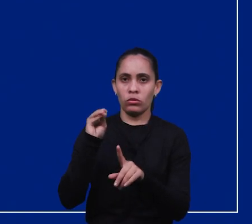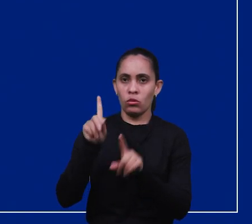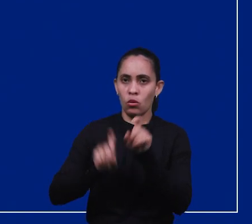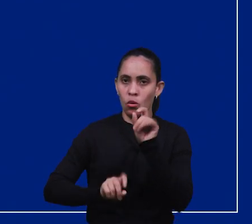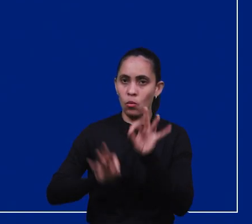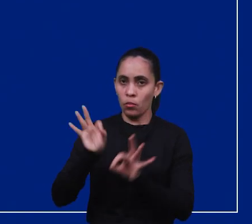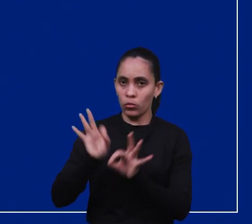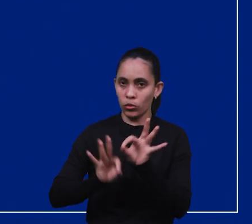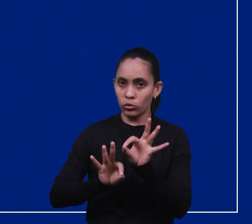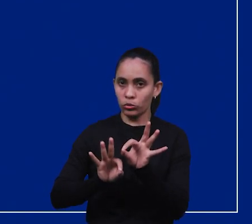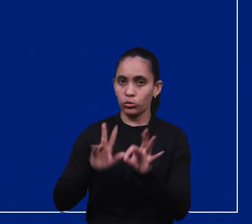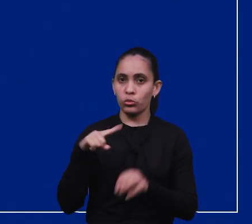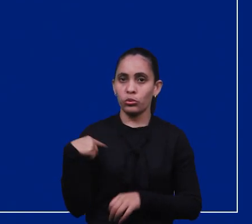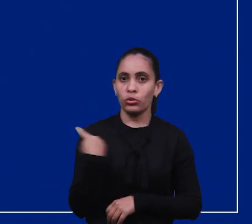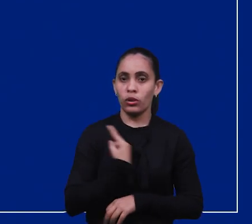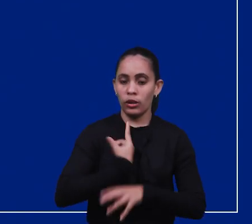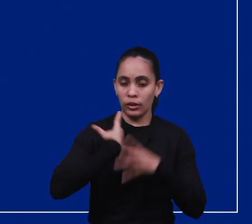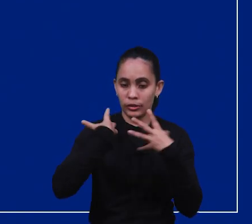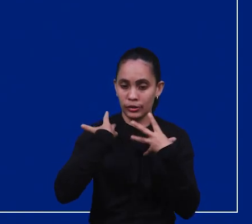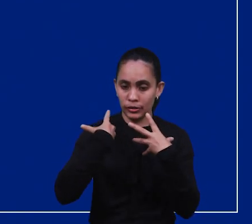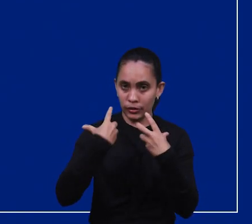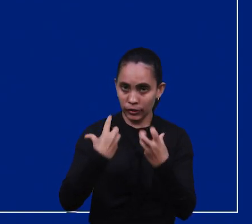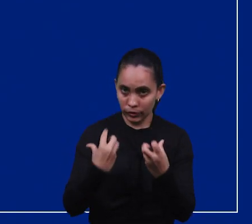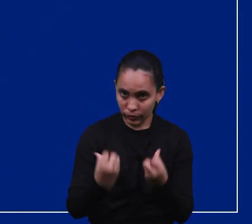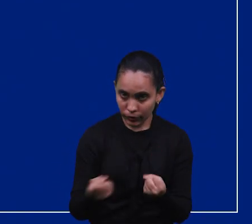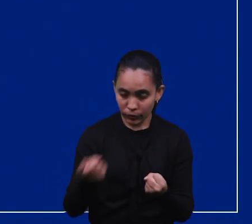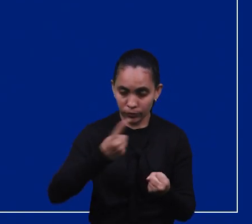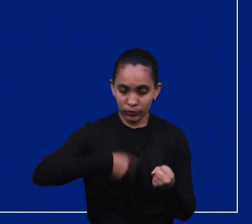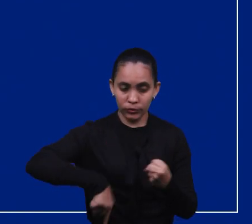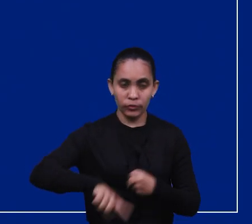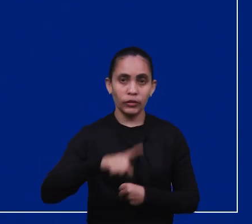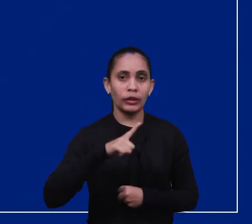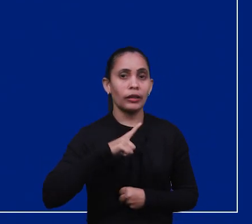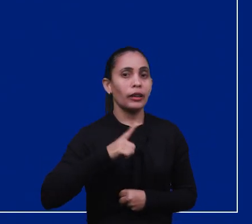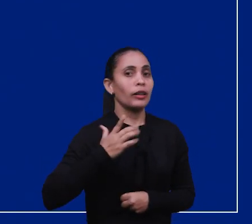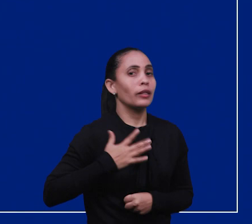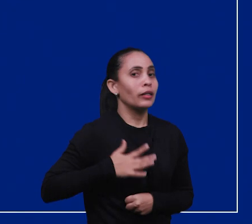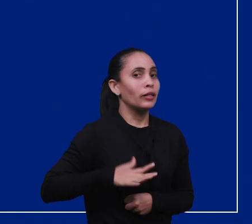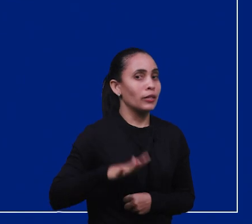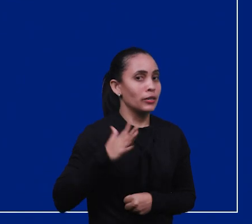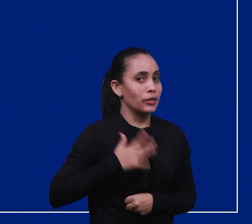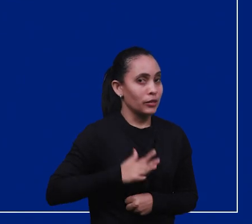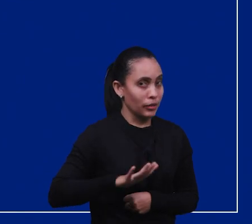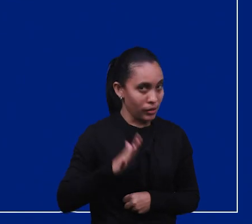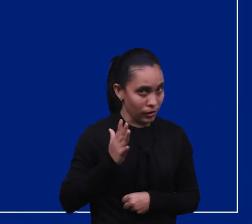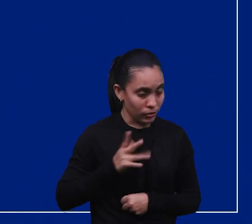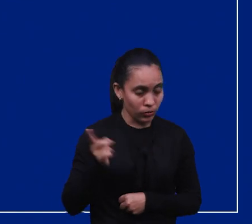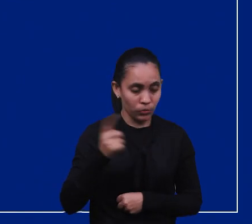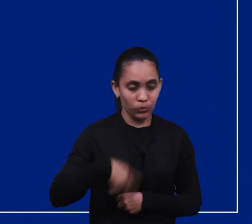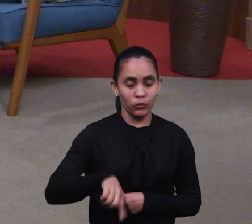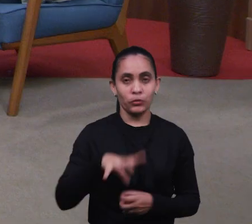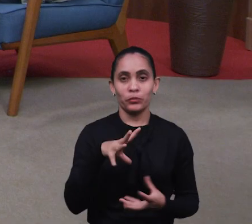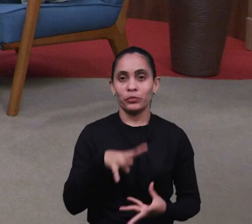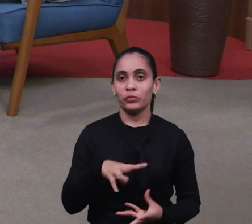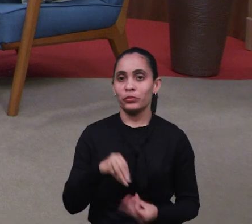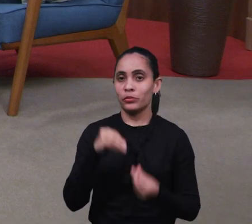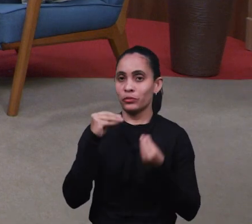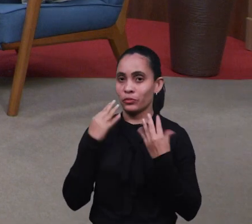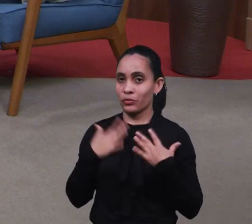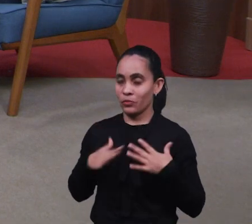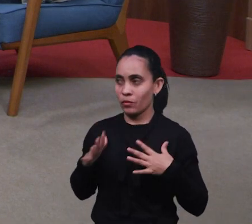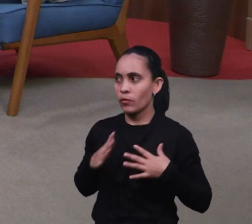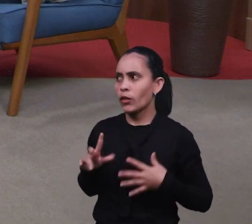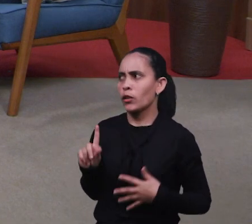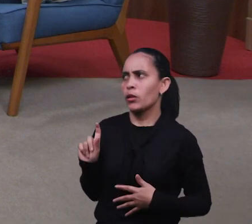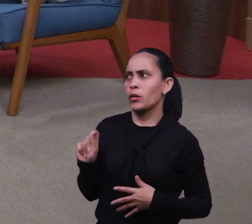manso e humilde de coração, e encontrareis descanso para a vossa alma. Você está vendo que é